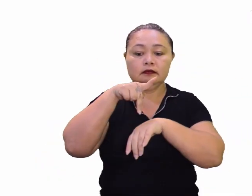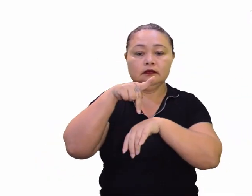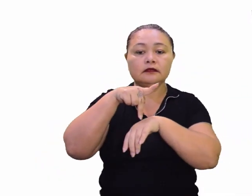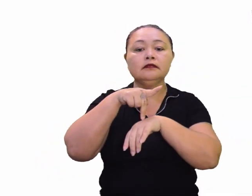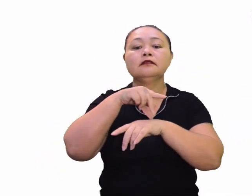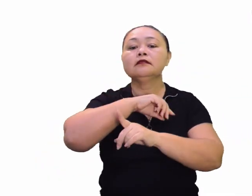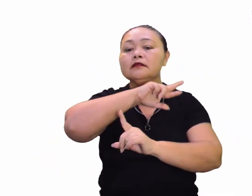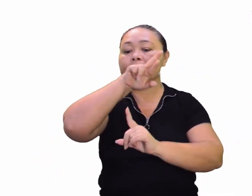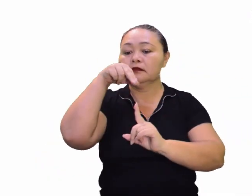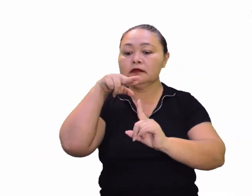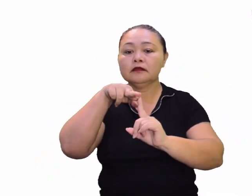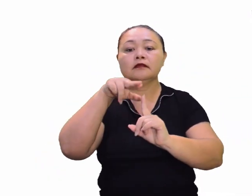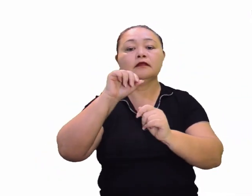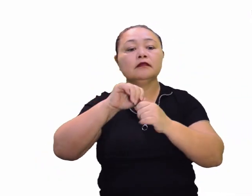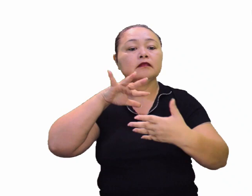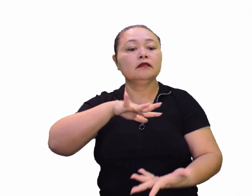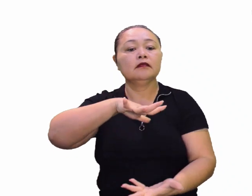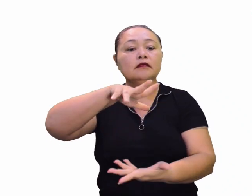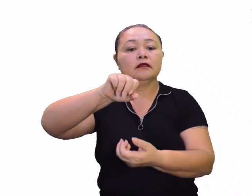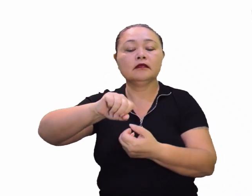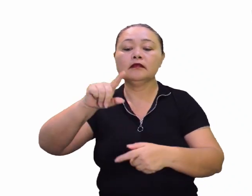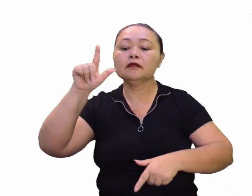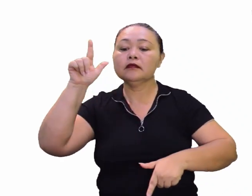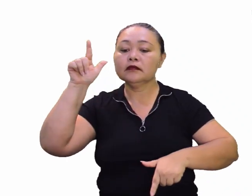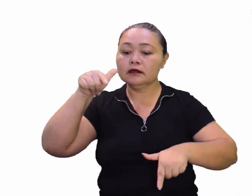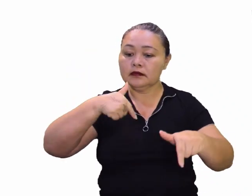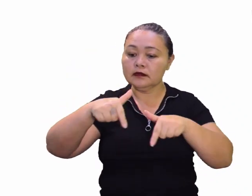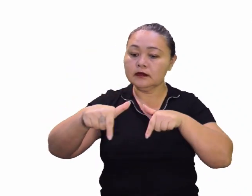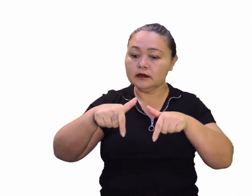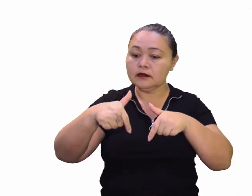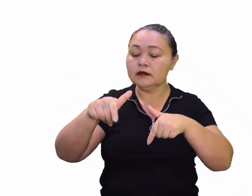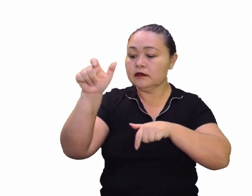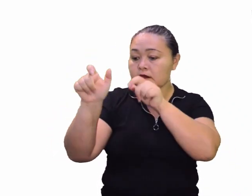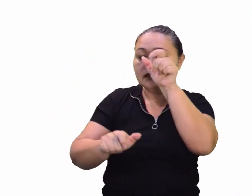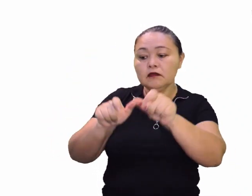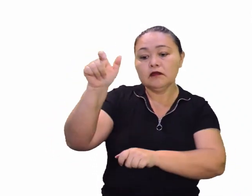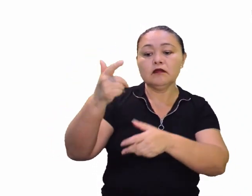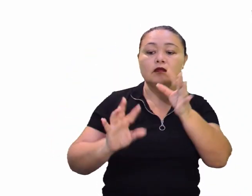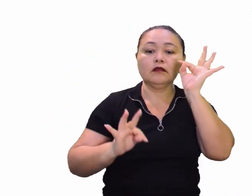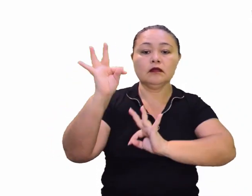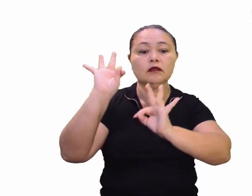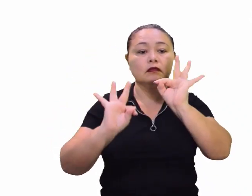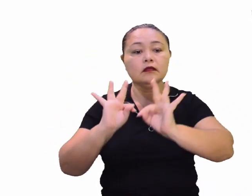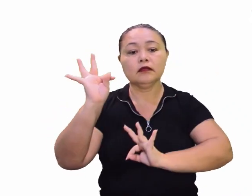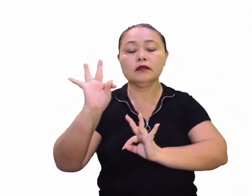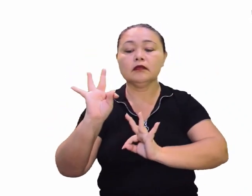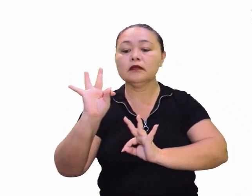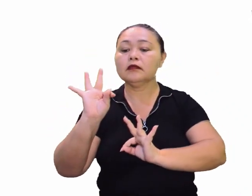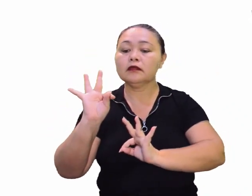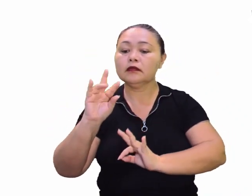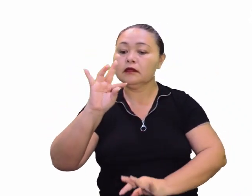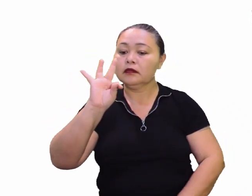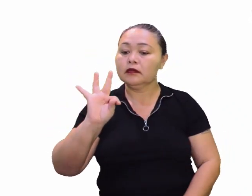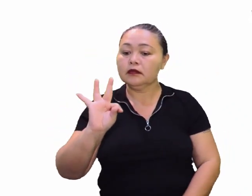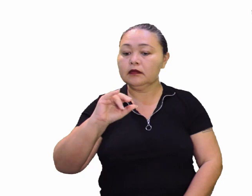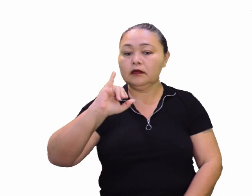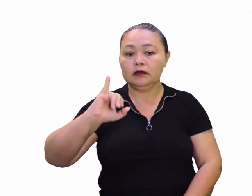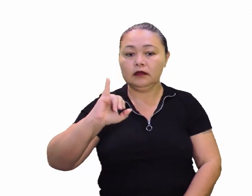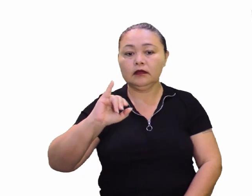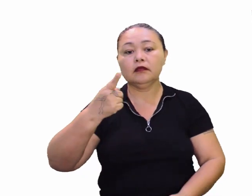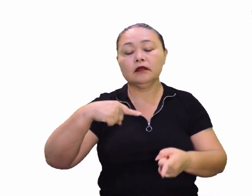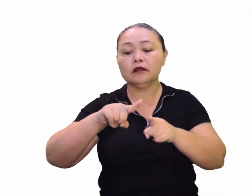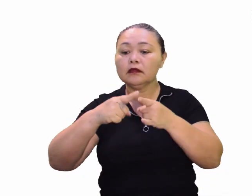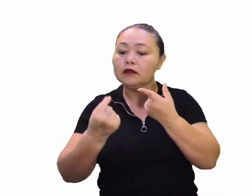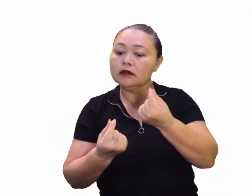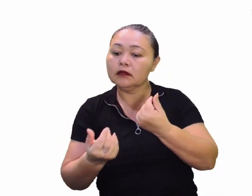é referência mundial da exportação de serviços de tecnologia da informação e de